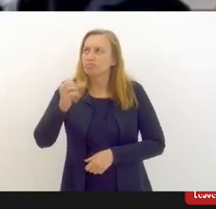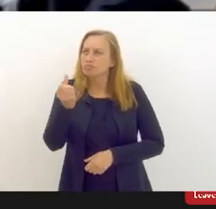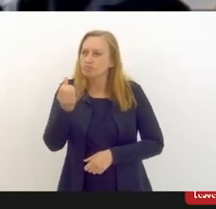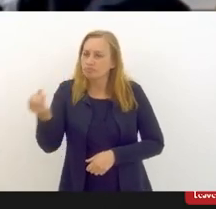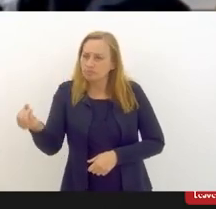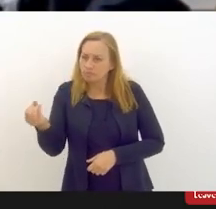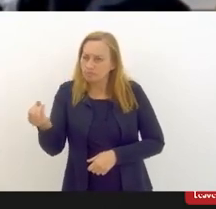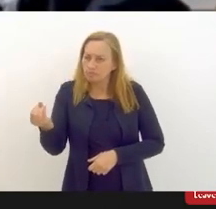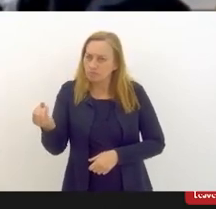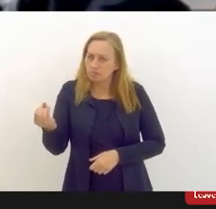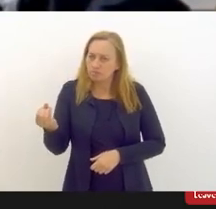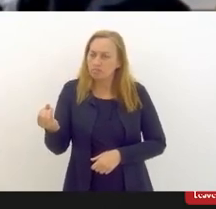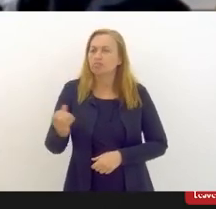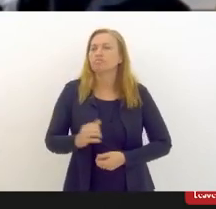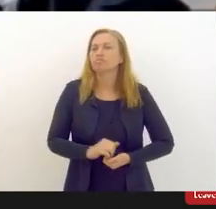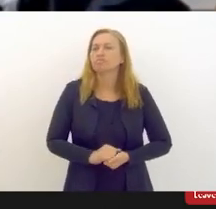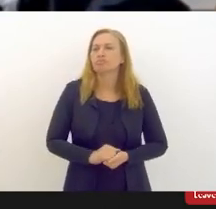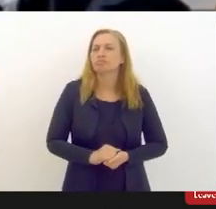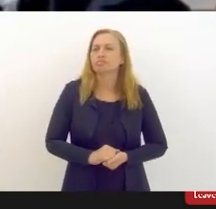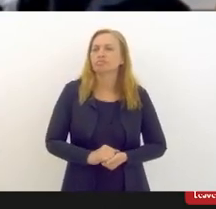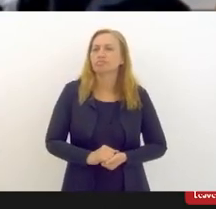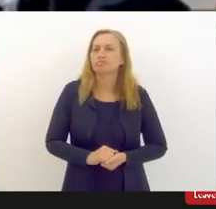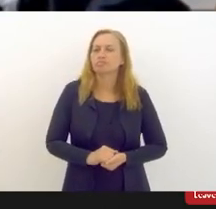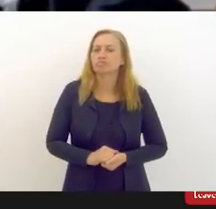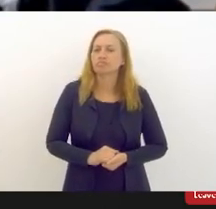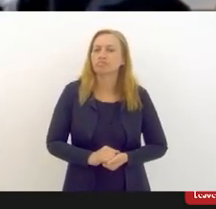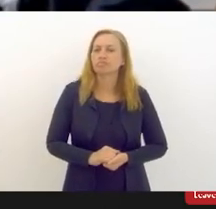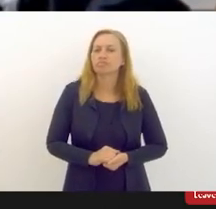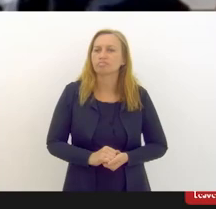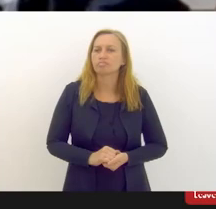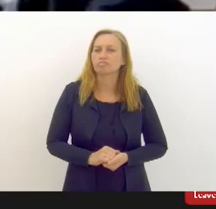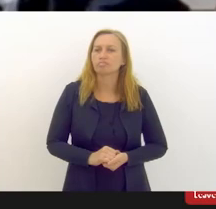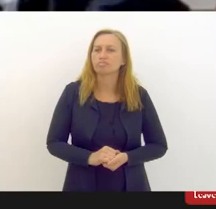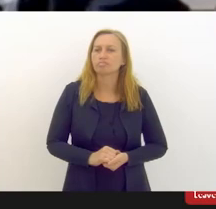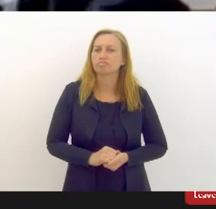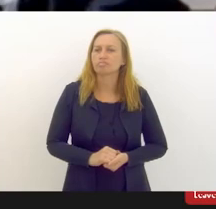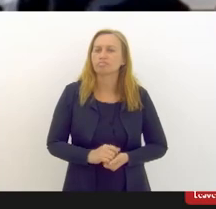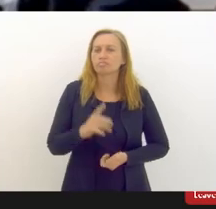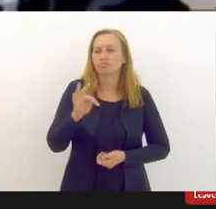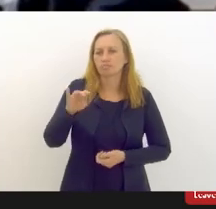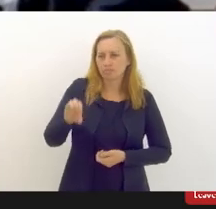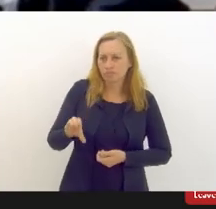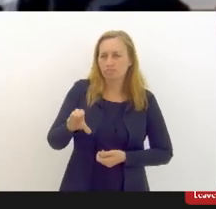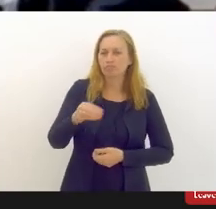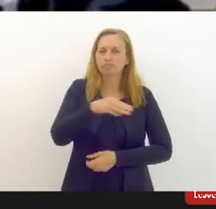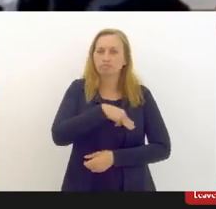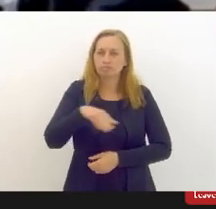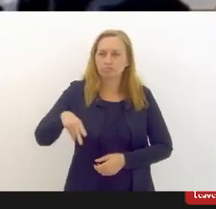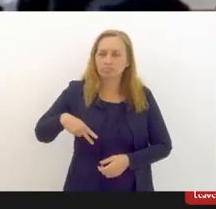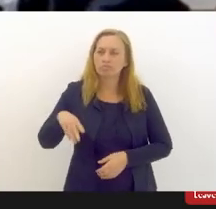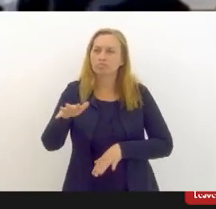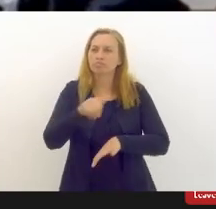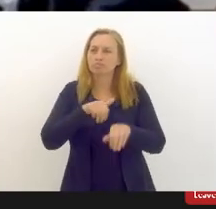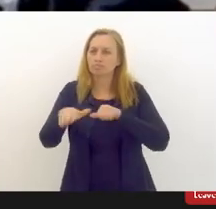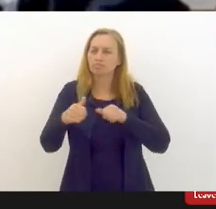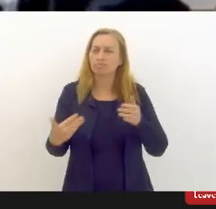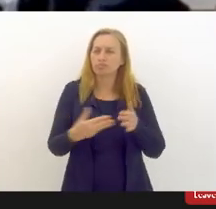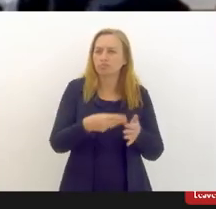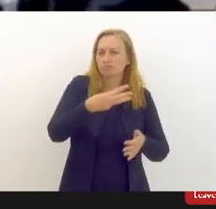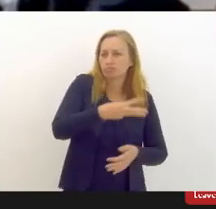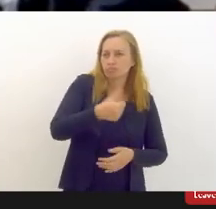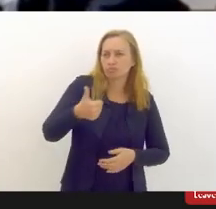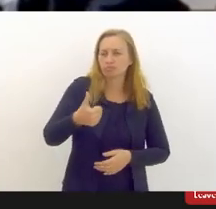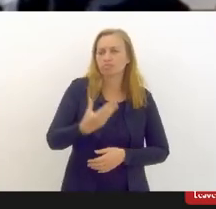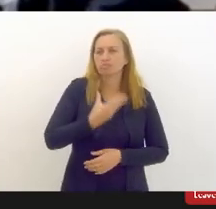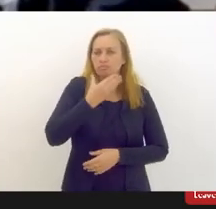8.600, desses 8.600, 2 mil, a gente, a partir desse TAC do Ministério Público, a gente tem que convocar até 31 de dezembro desse